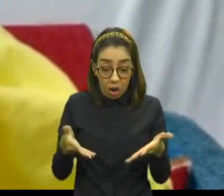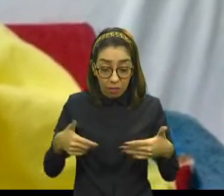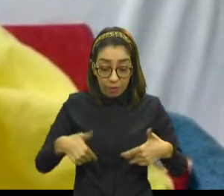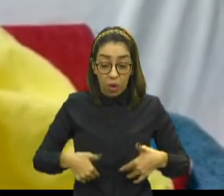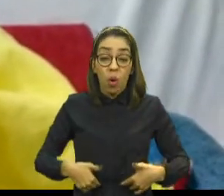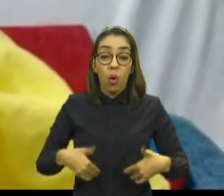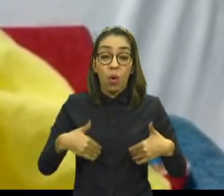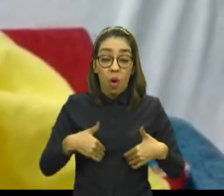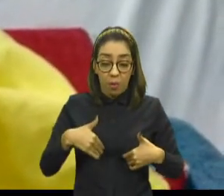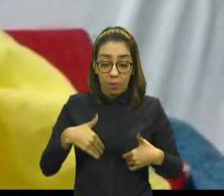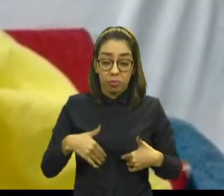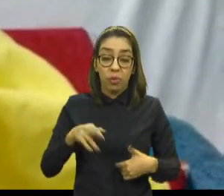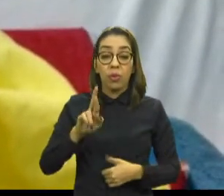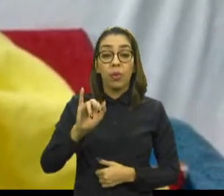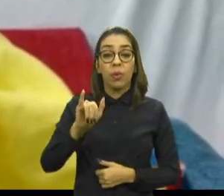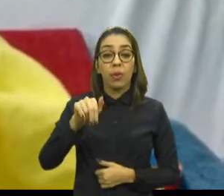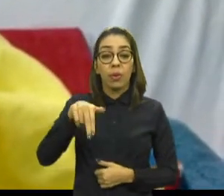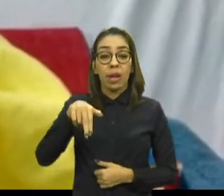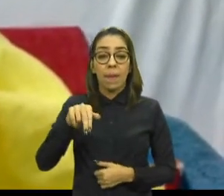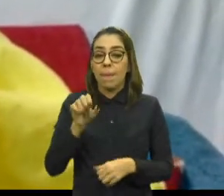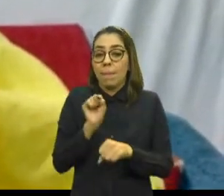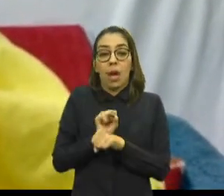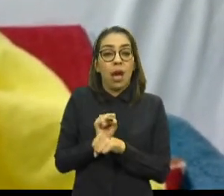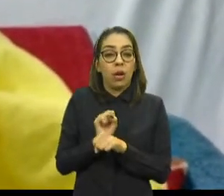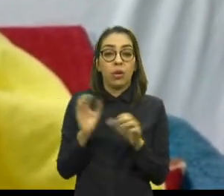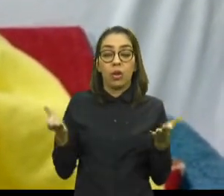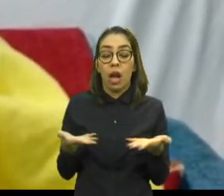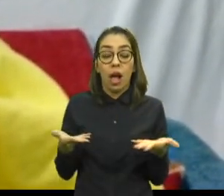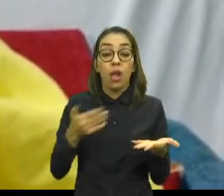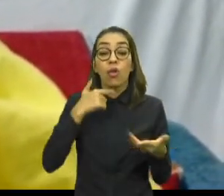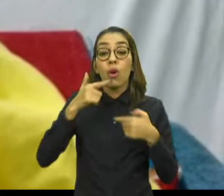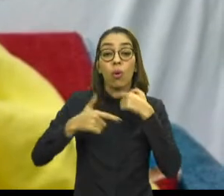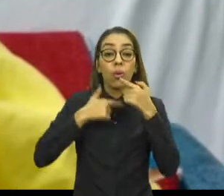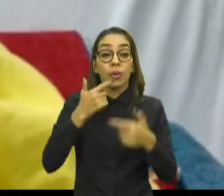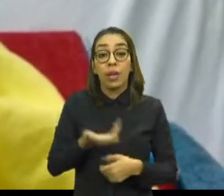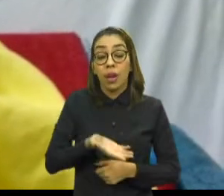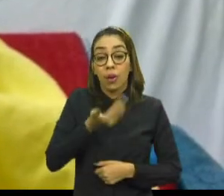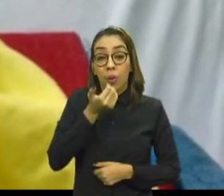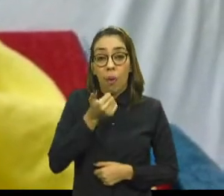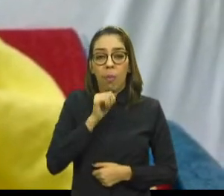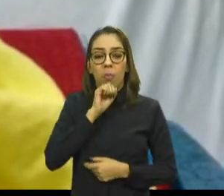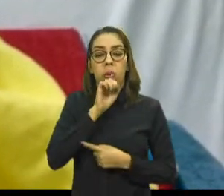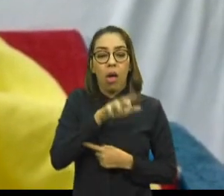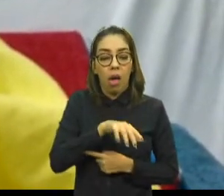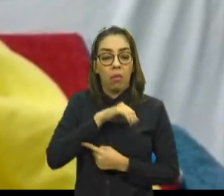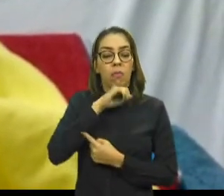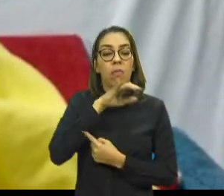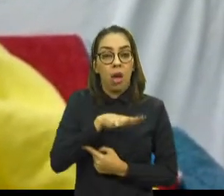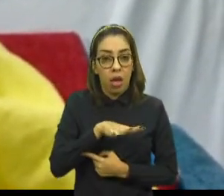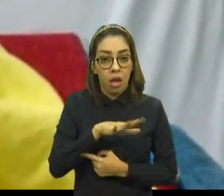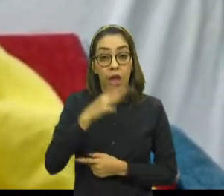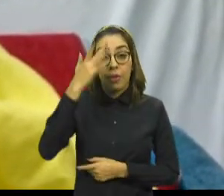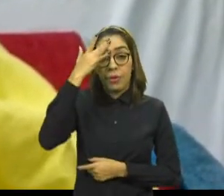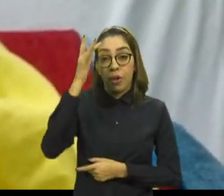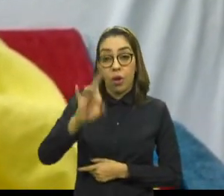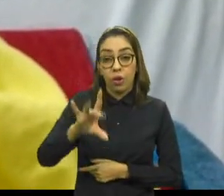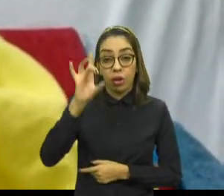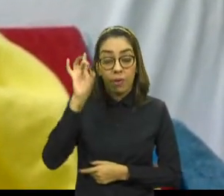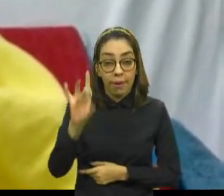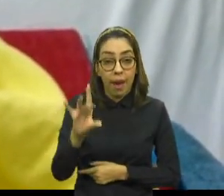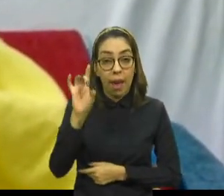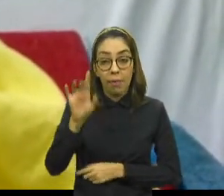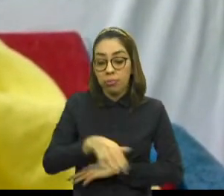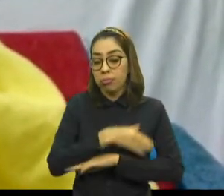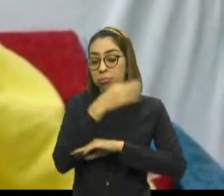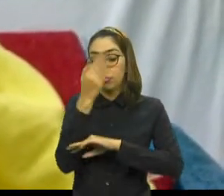da cobra. Não como direito, é vomitando direto, dor de cabeça direto